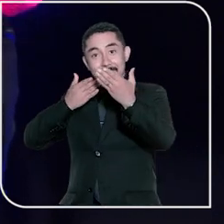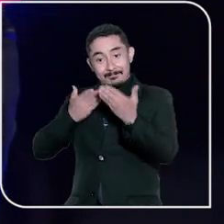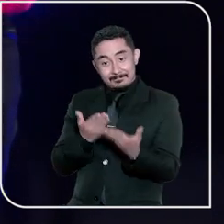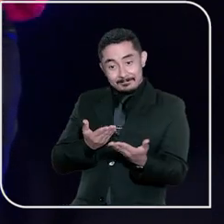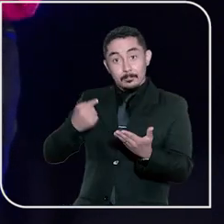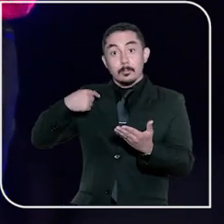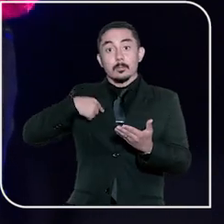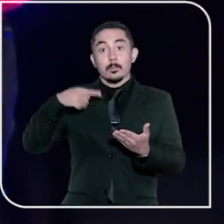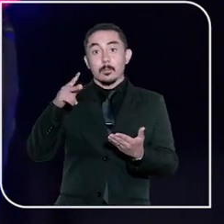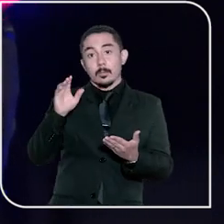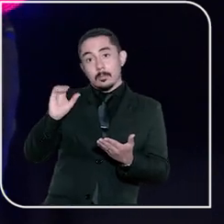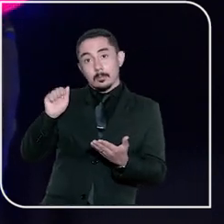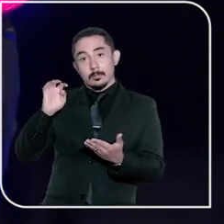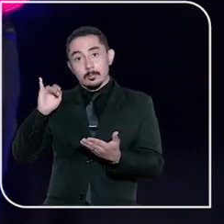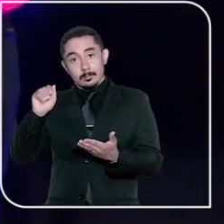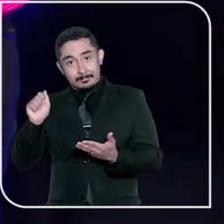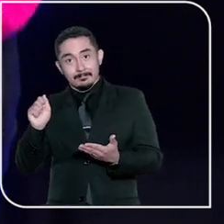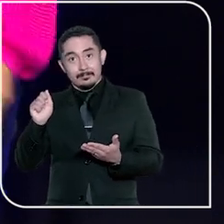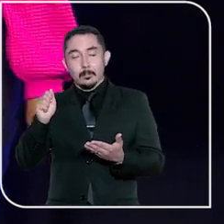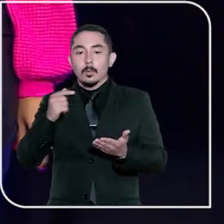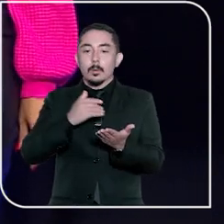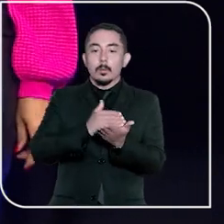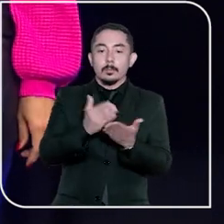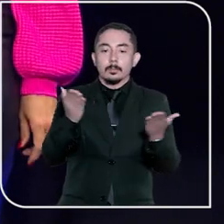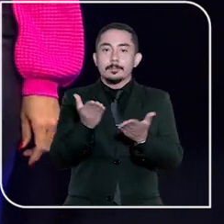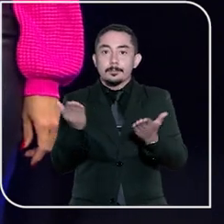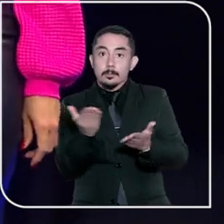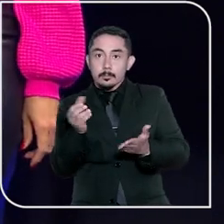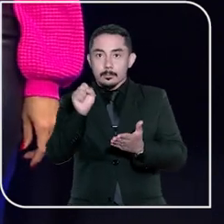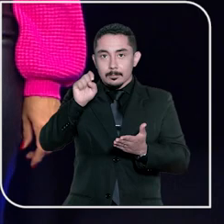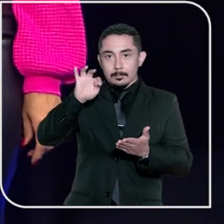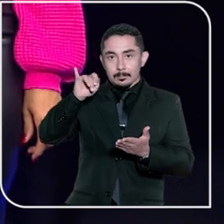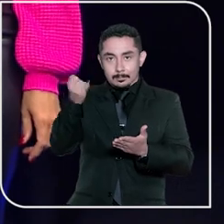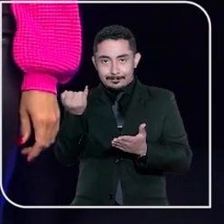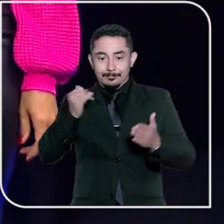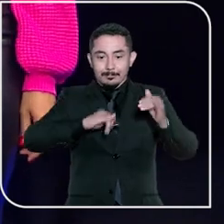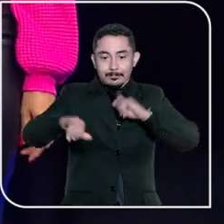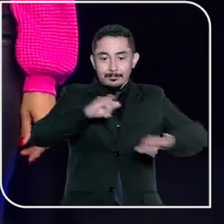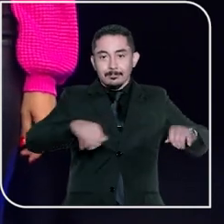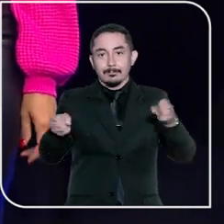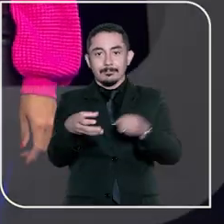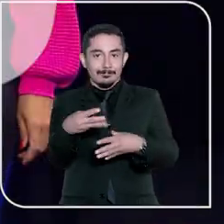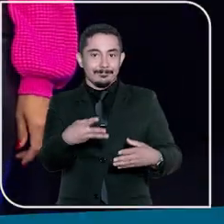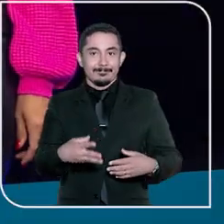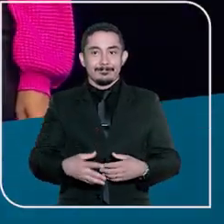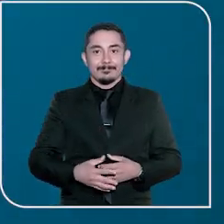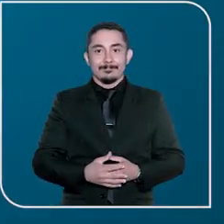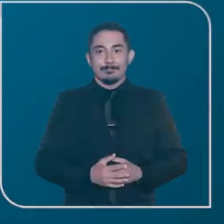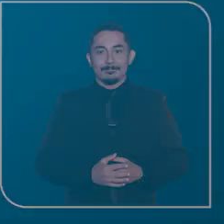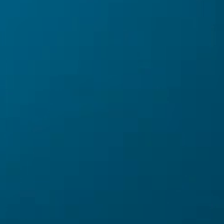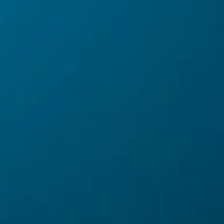Olá seja muito bem-vindo eu sou Katia Gomes e começa agora o STJ